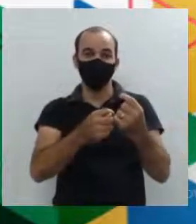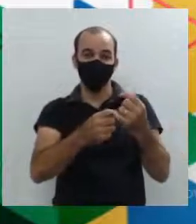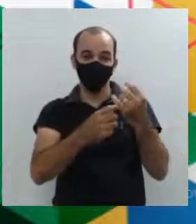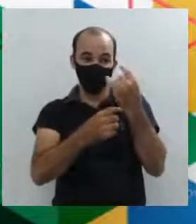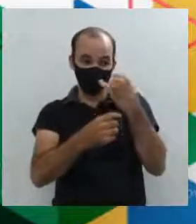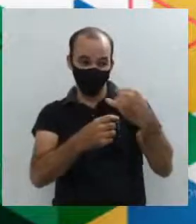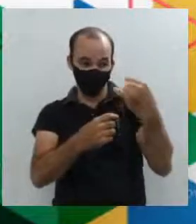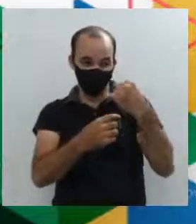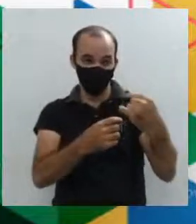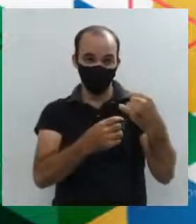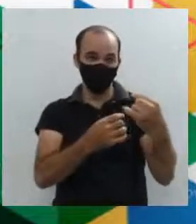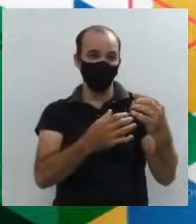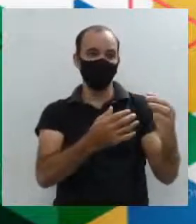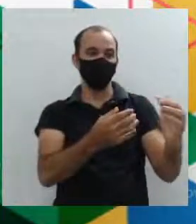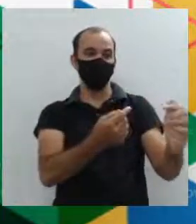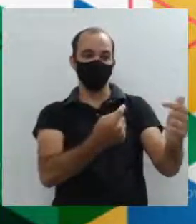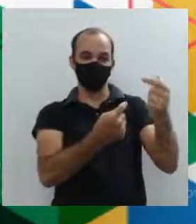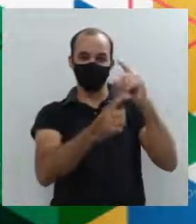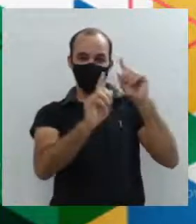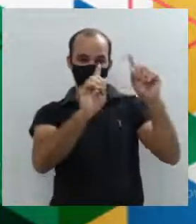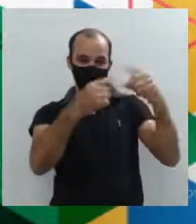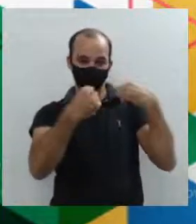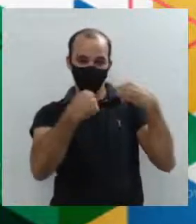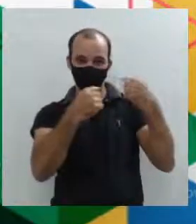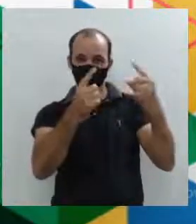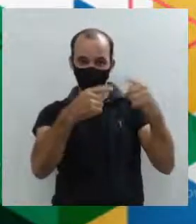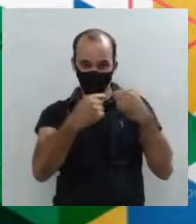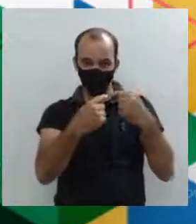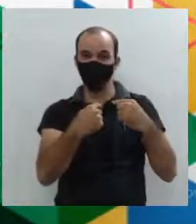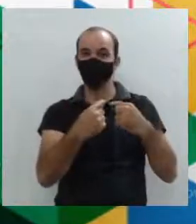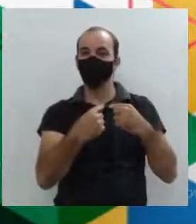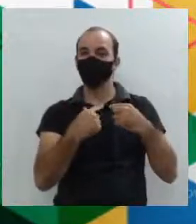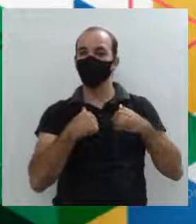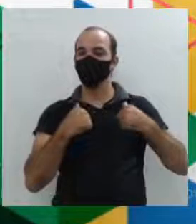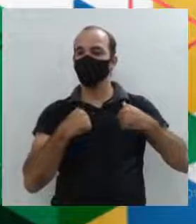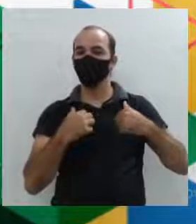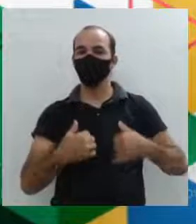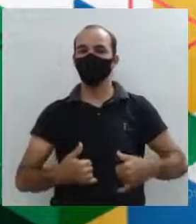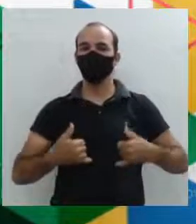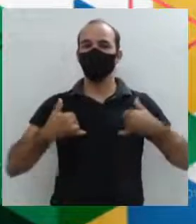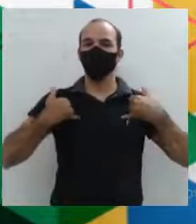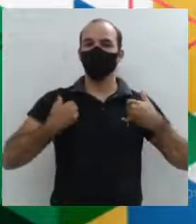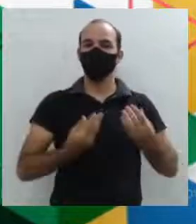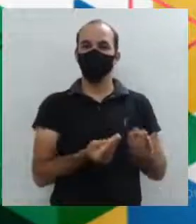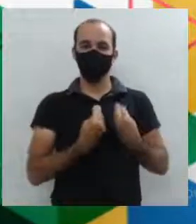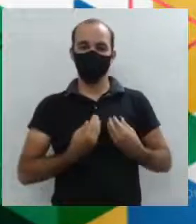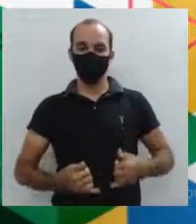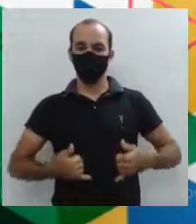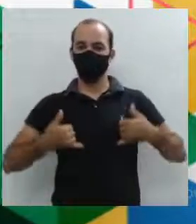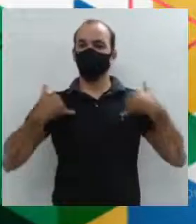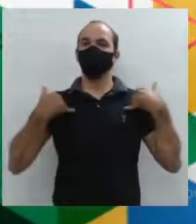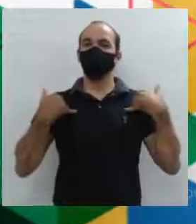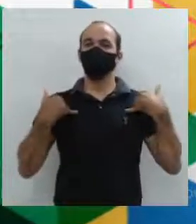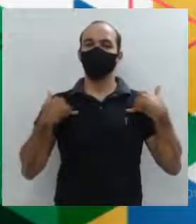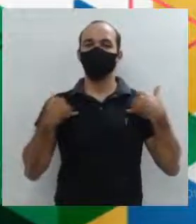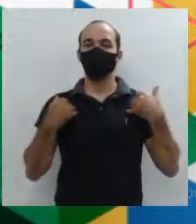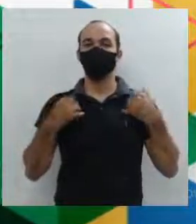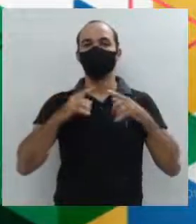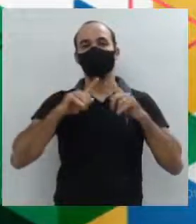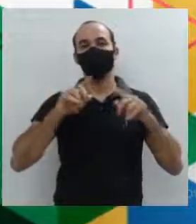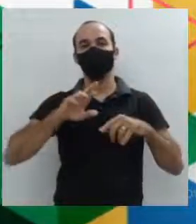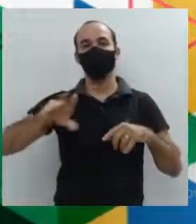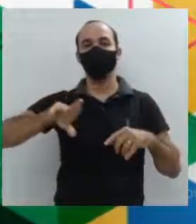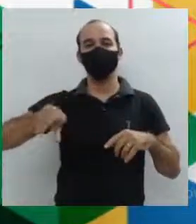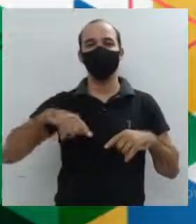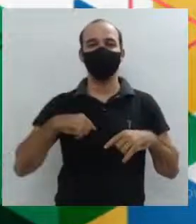você compra isso porque você tem, você pode, você é o melhor. Quando, na verdade, eu não sou